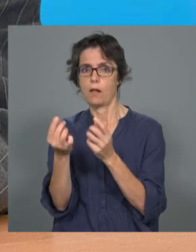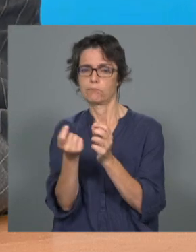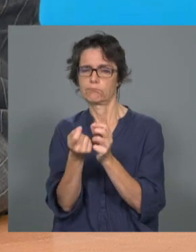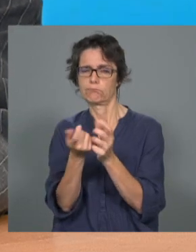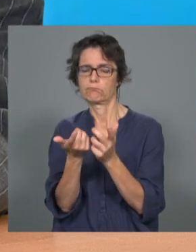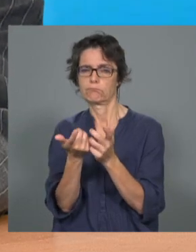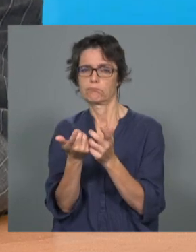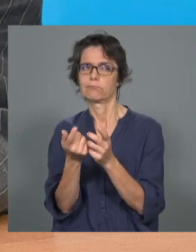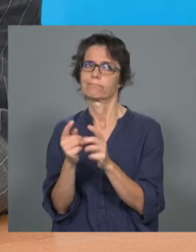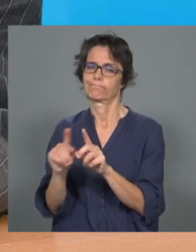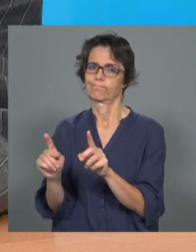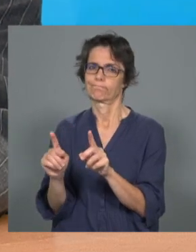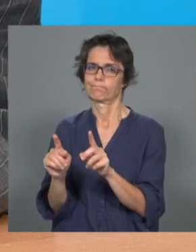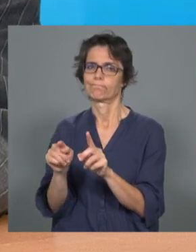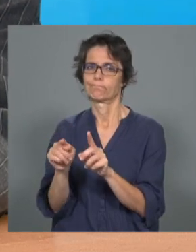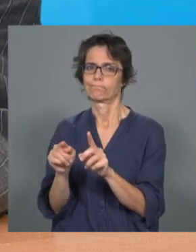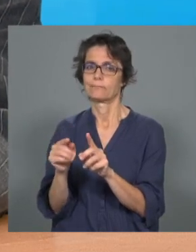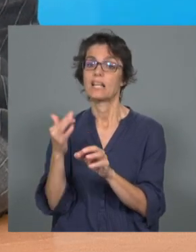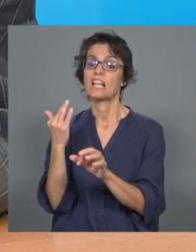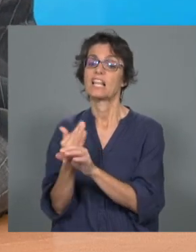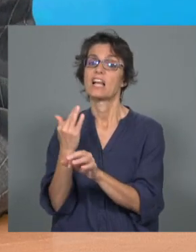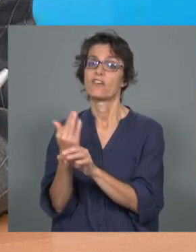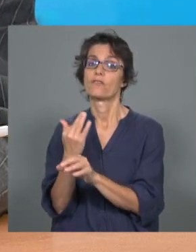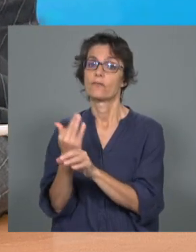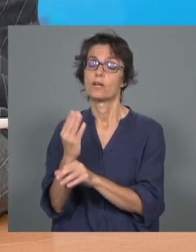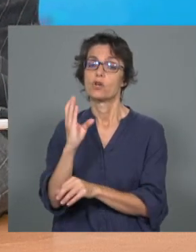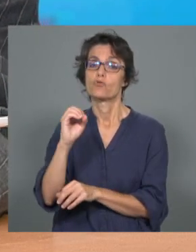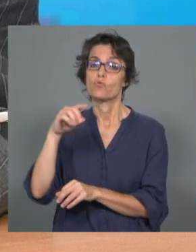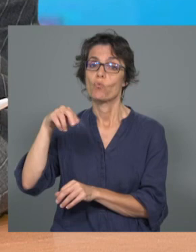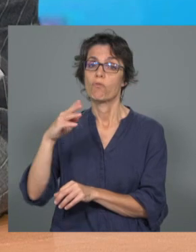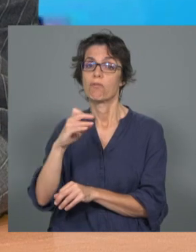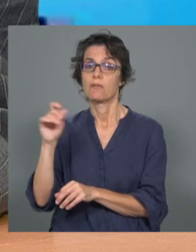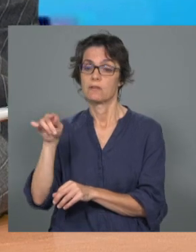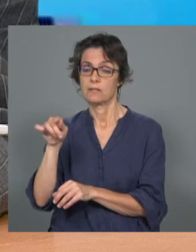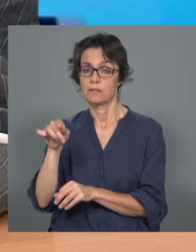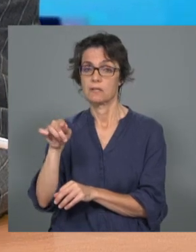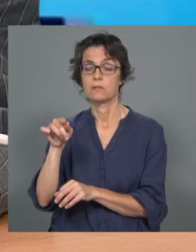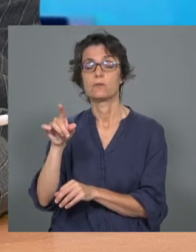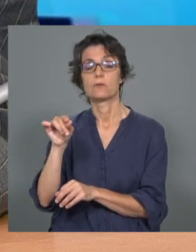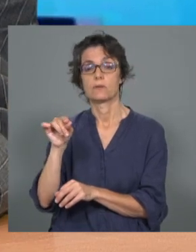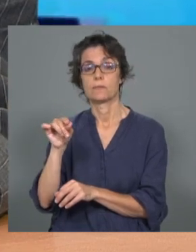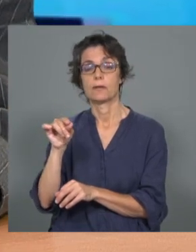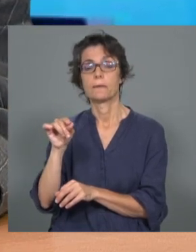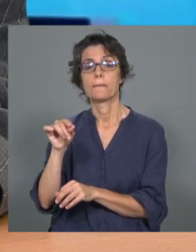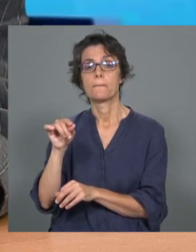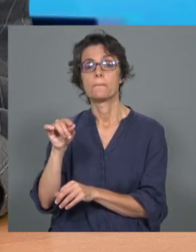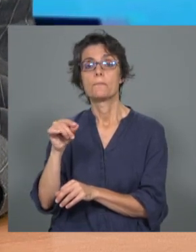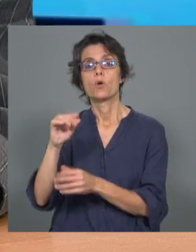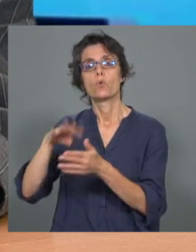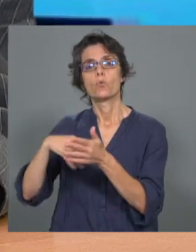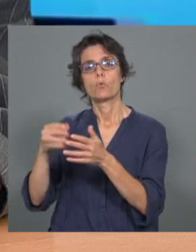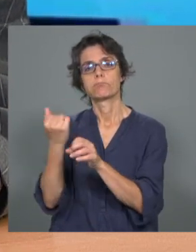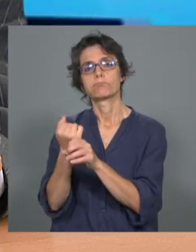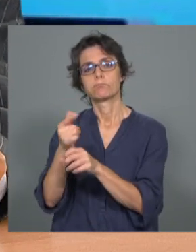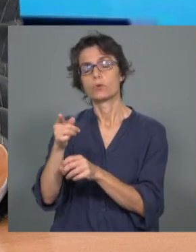bastante diferente, é a questão das festas joaninas e do quadro, do calendário